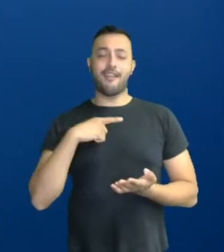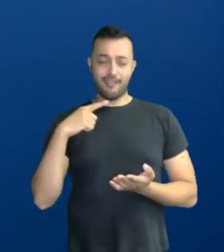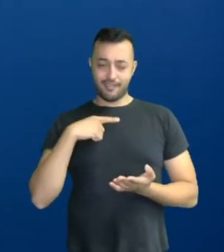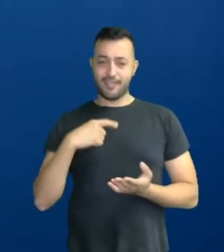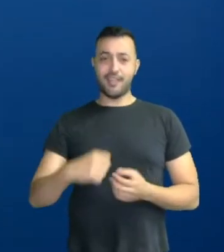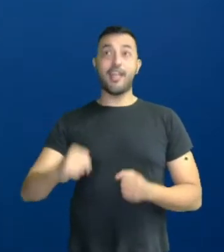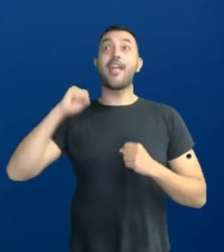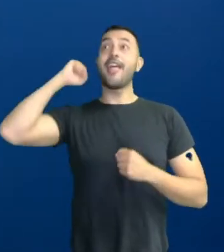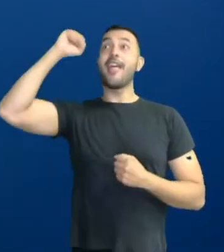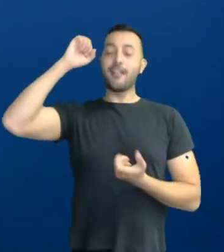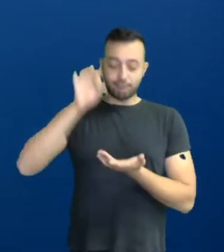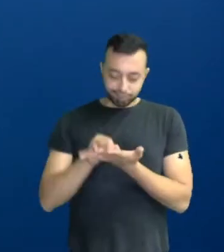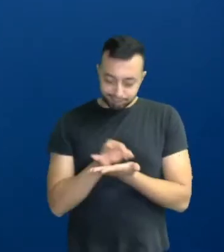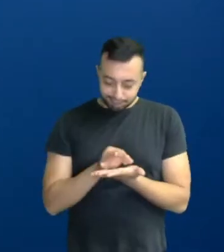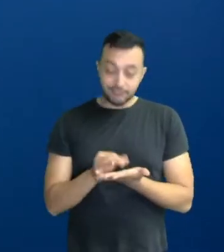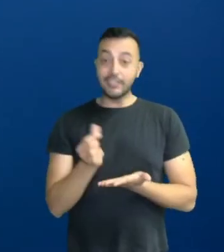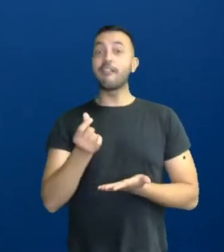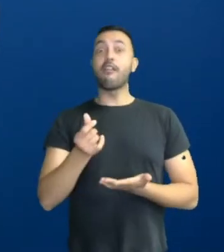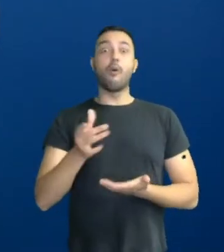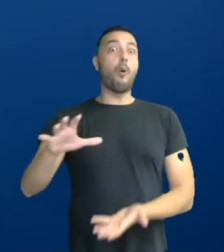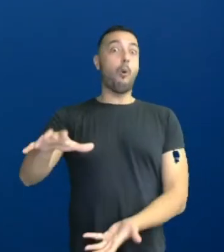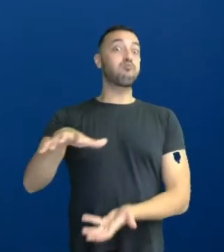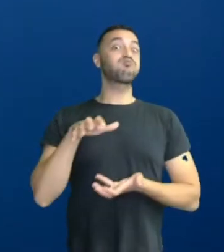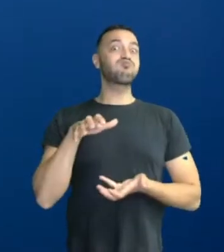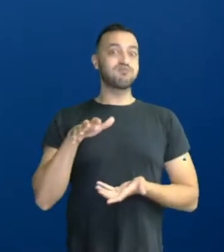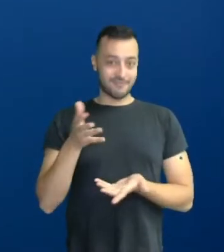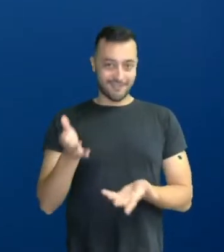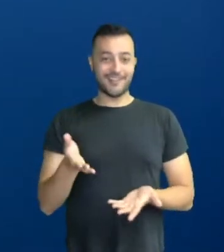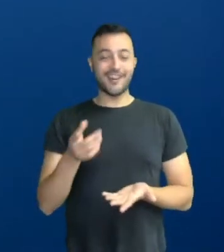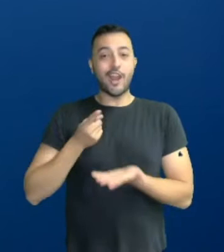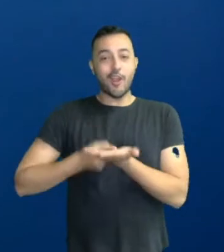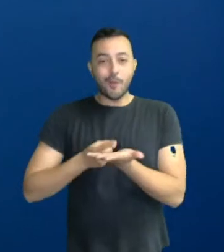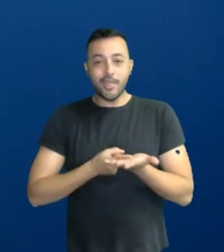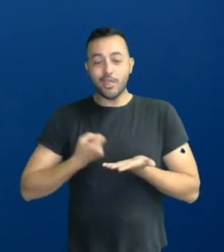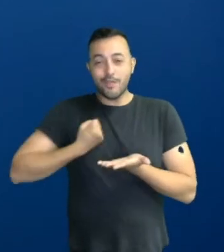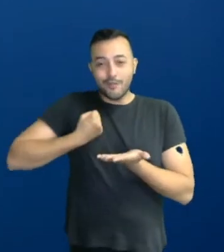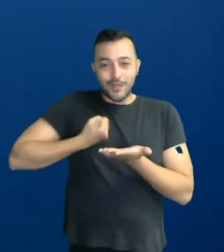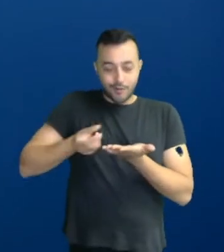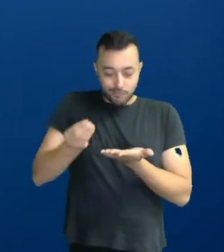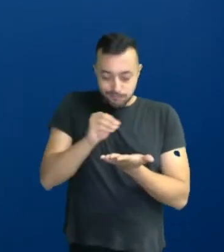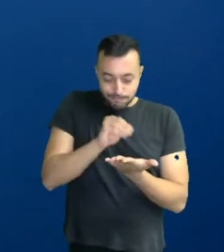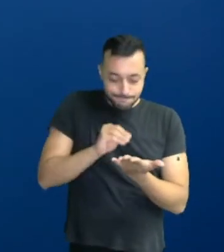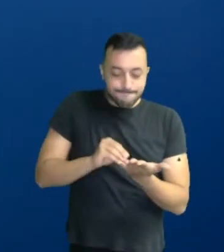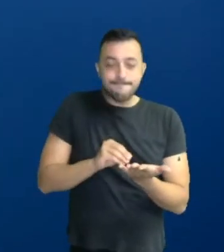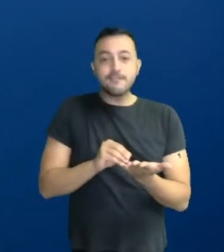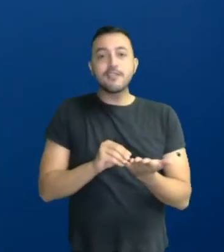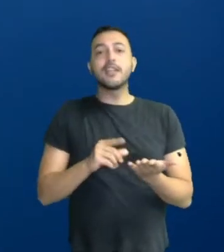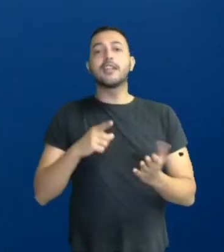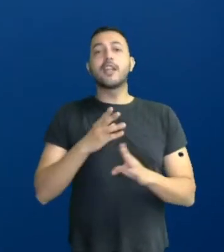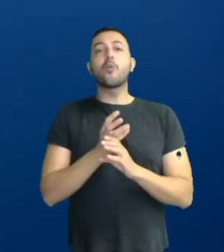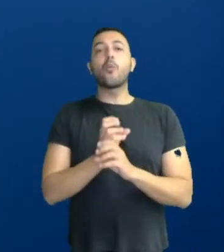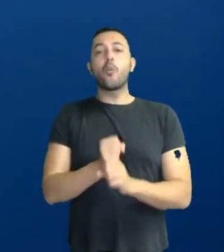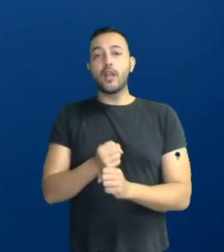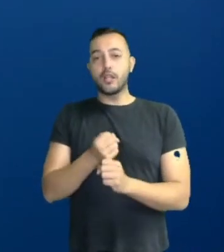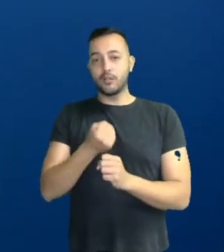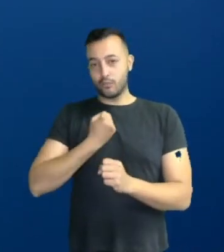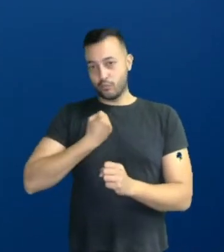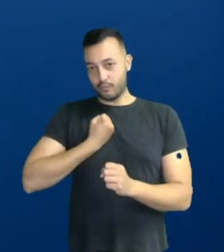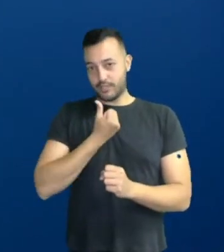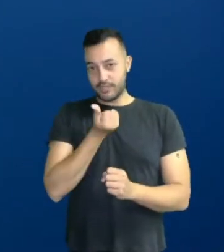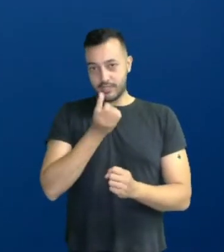da bolada, né? E todo mundo, vamos fazer aqui as combinações, vamos combinar os números. Só que nesse caso, se eu não me engano, são 60 números, não é